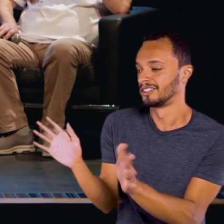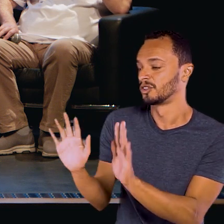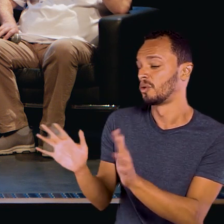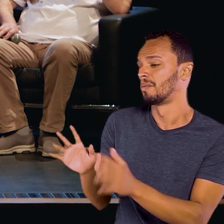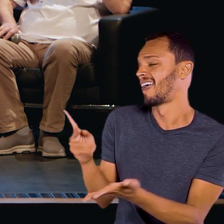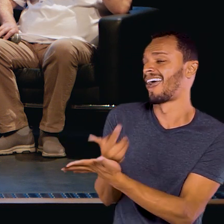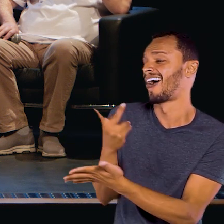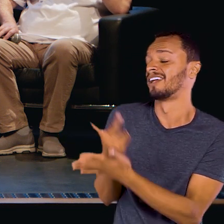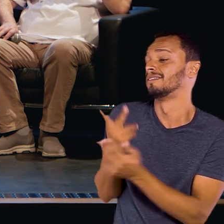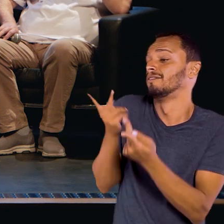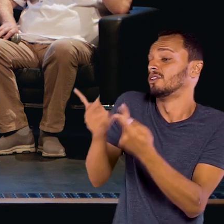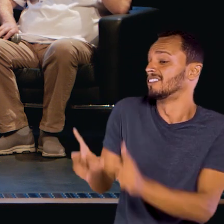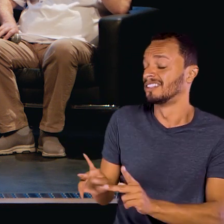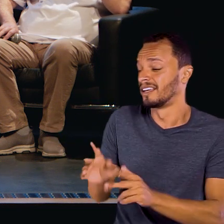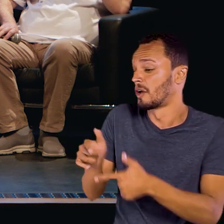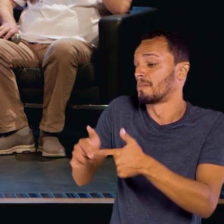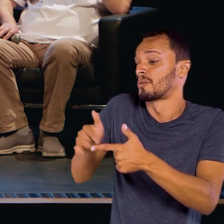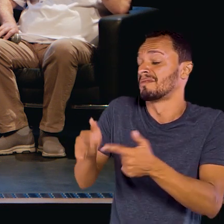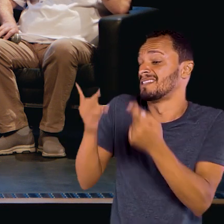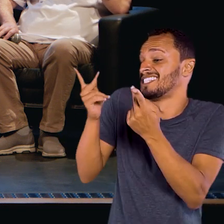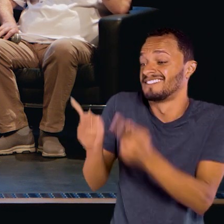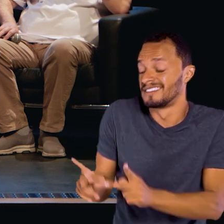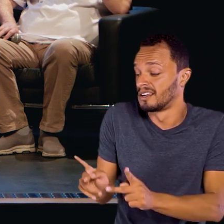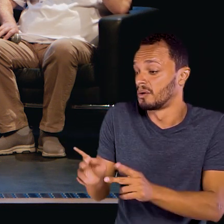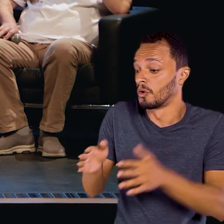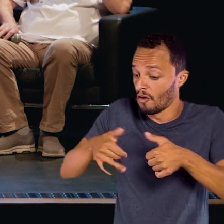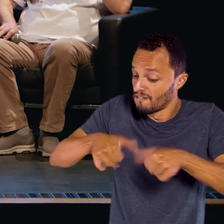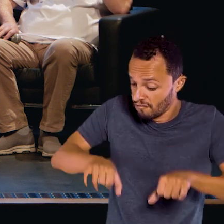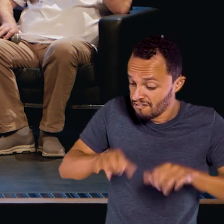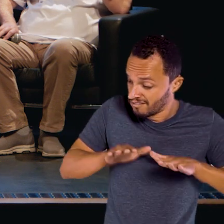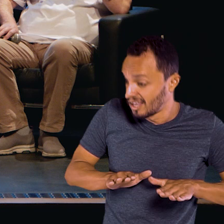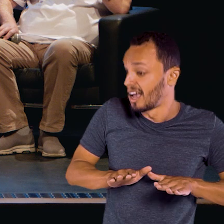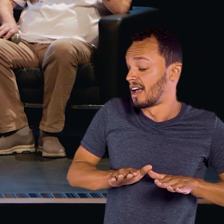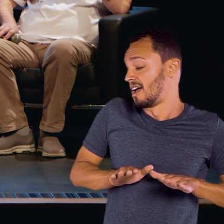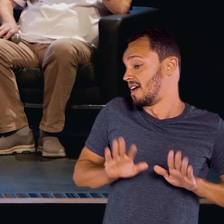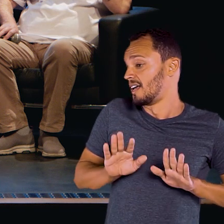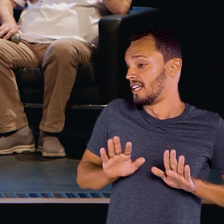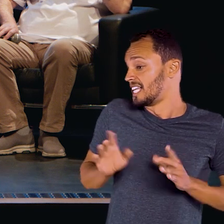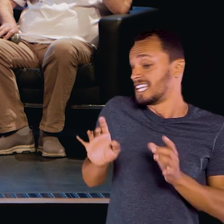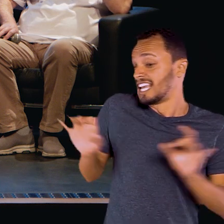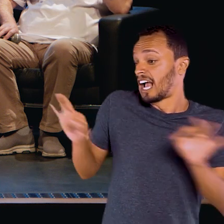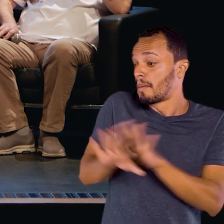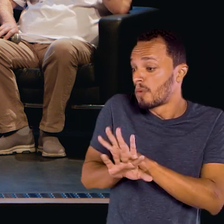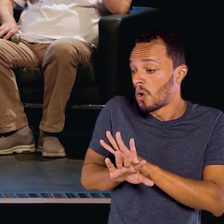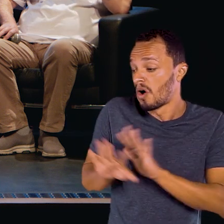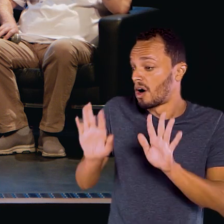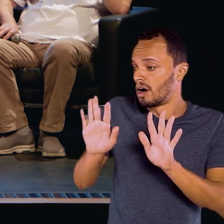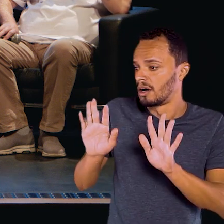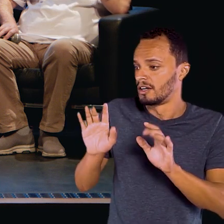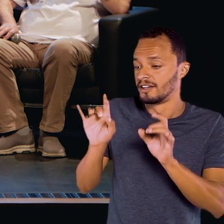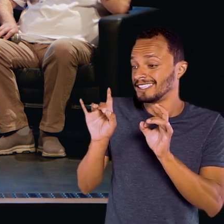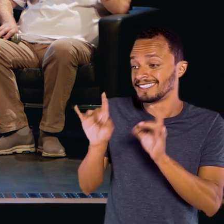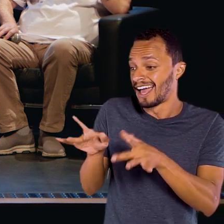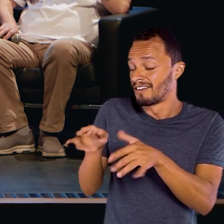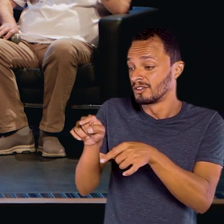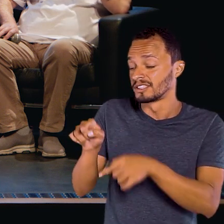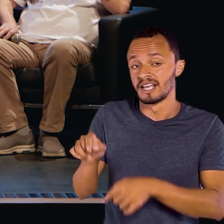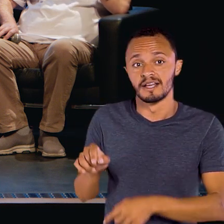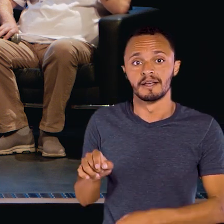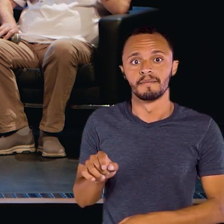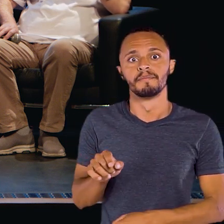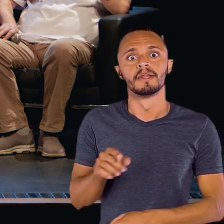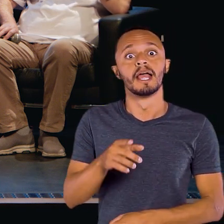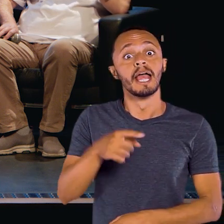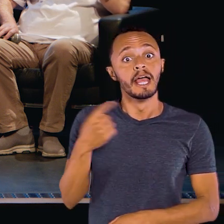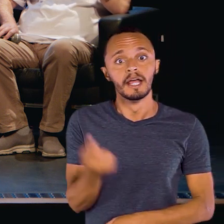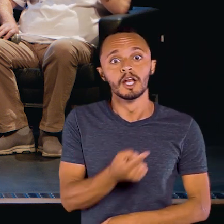porque a gente vai ficar ali e acabou. Né? Então, é questionar esses espaços, né? É questionar a